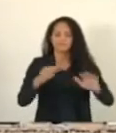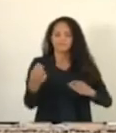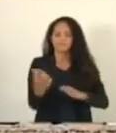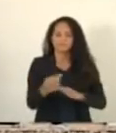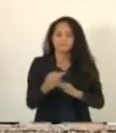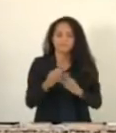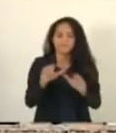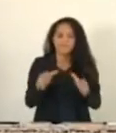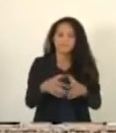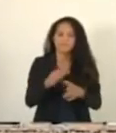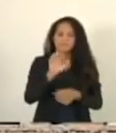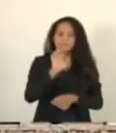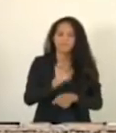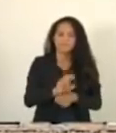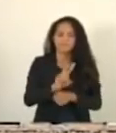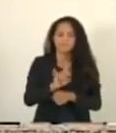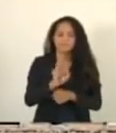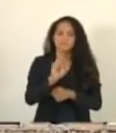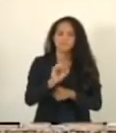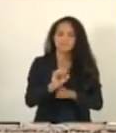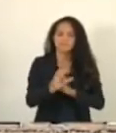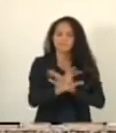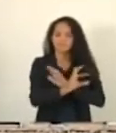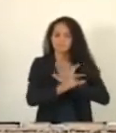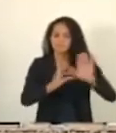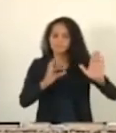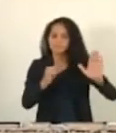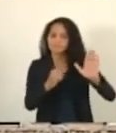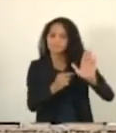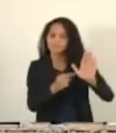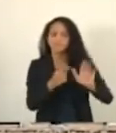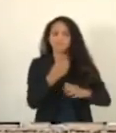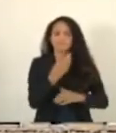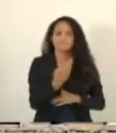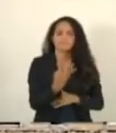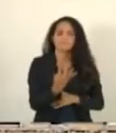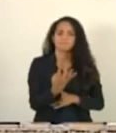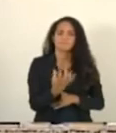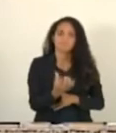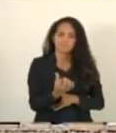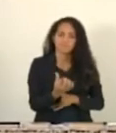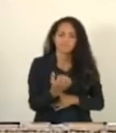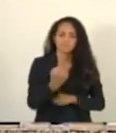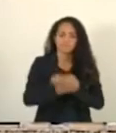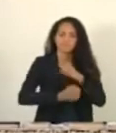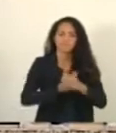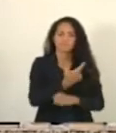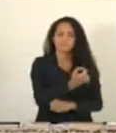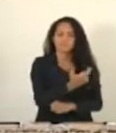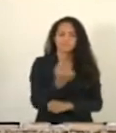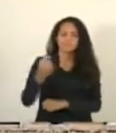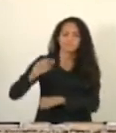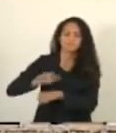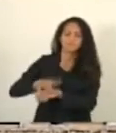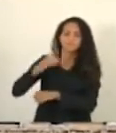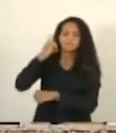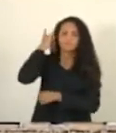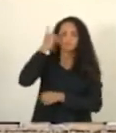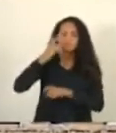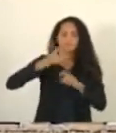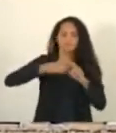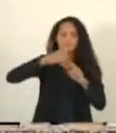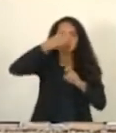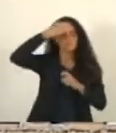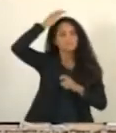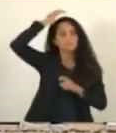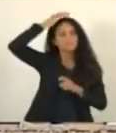do veto parcial, oposto ao projeto de lei 346/2020, de autoria do deputado doutor